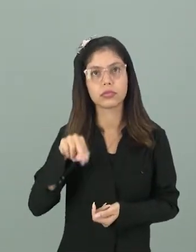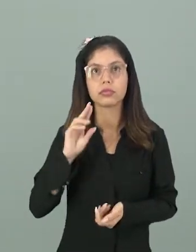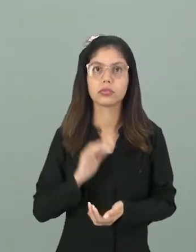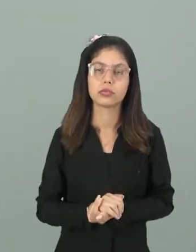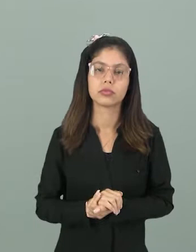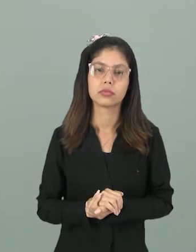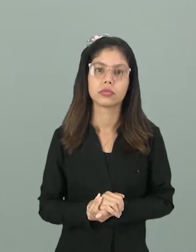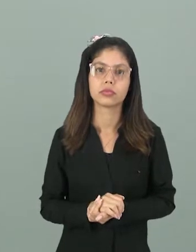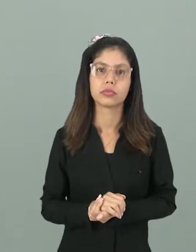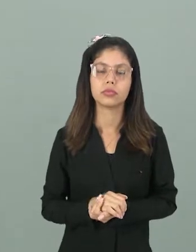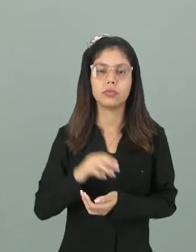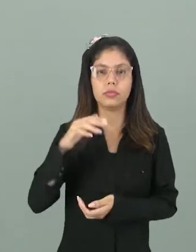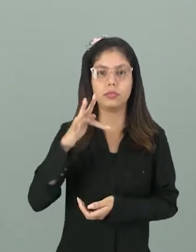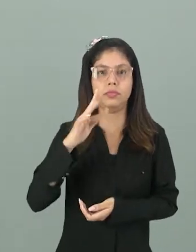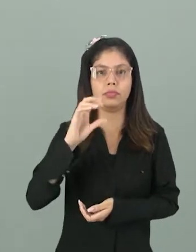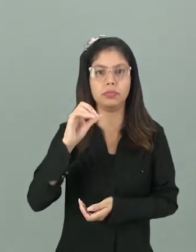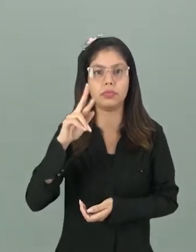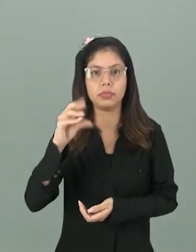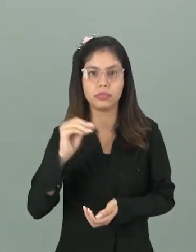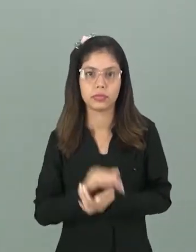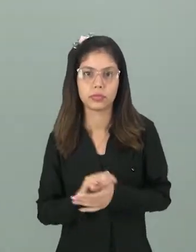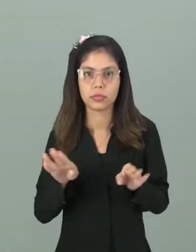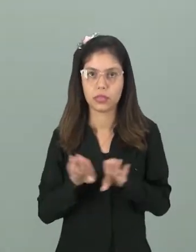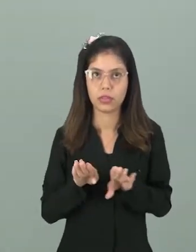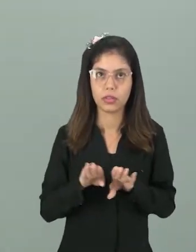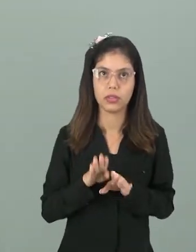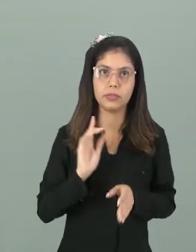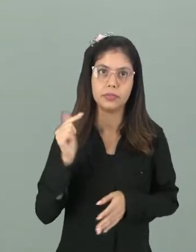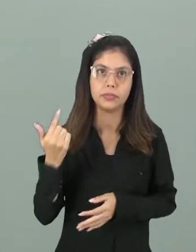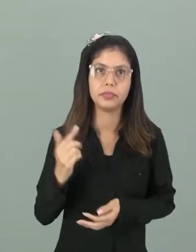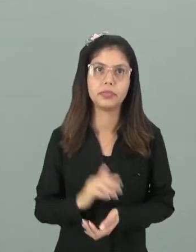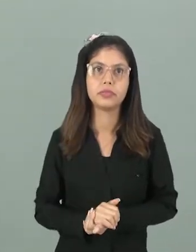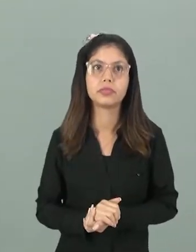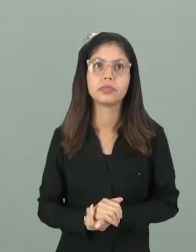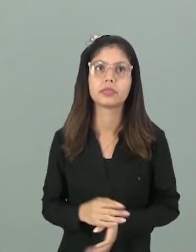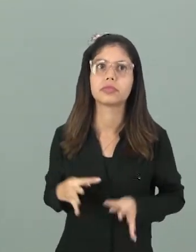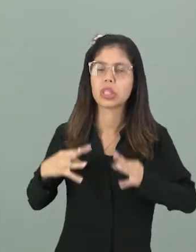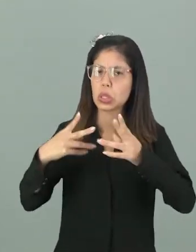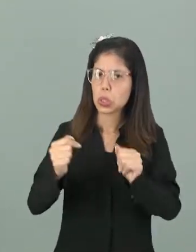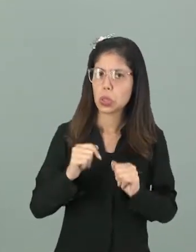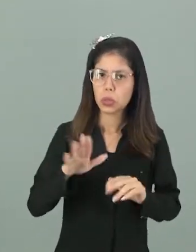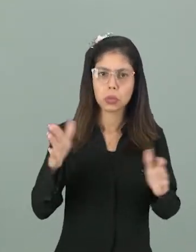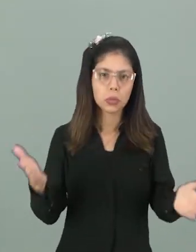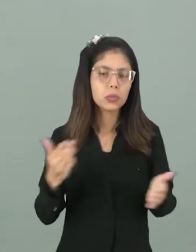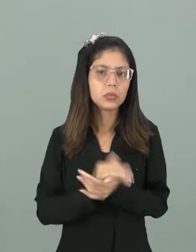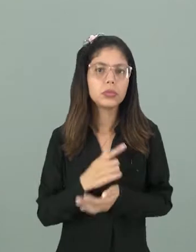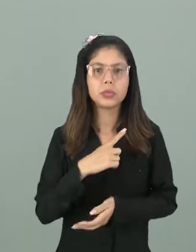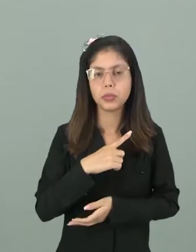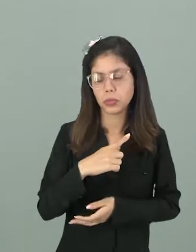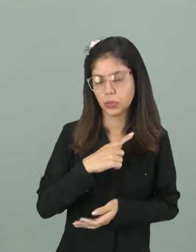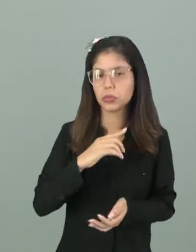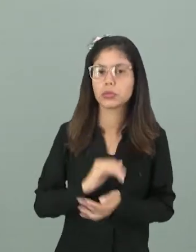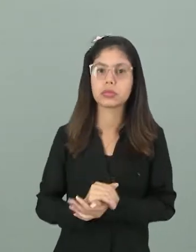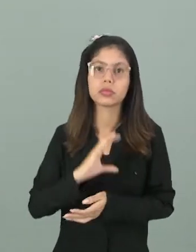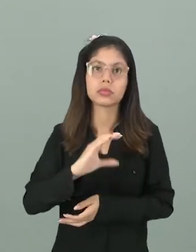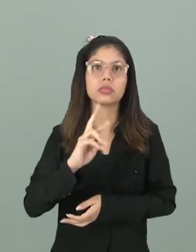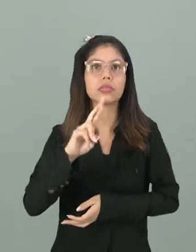nitrogênio, fósforo e halogênios. Então, nem todo composto que tem